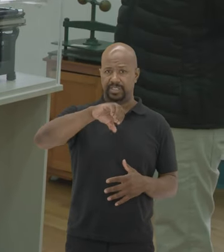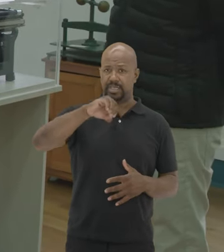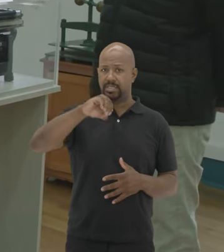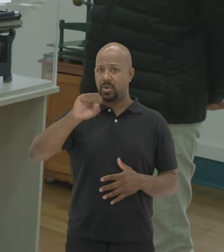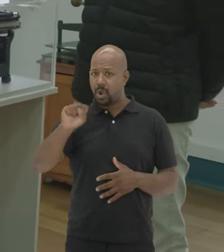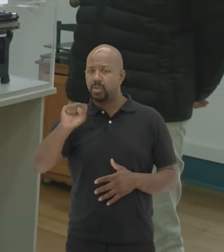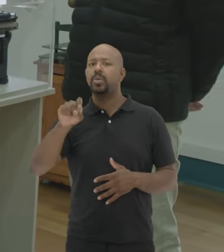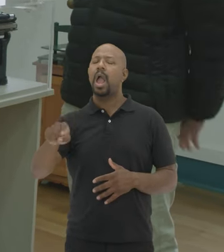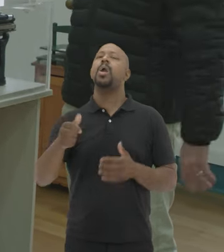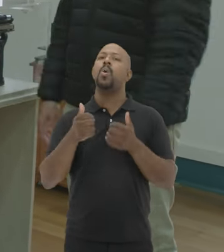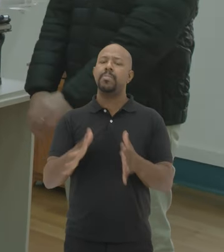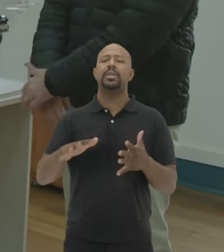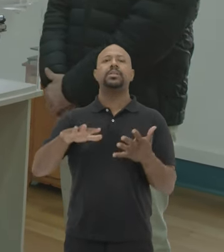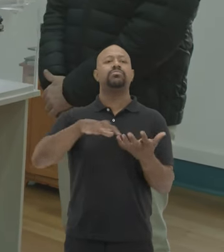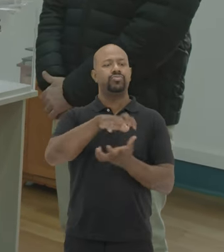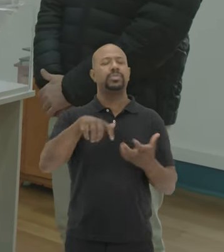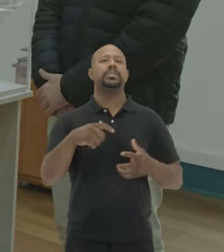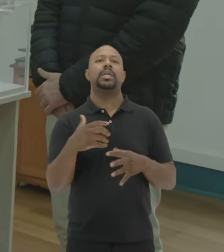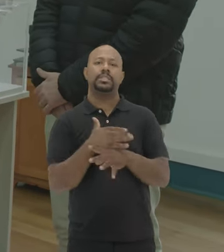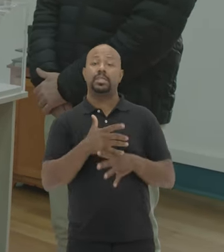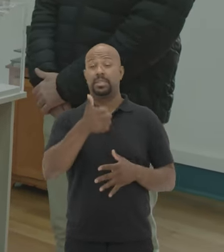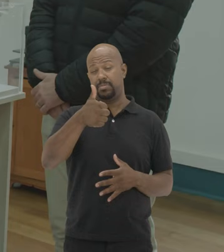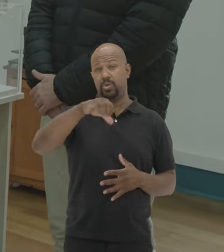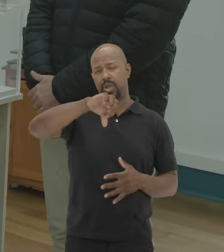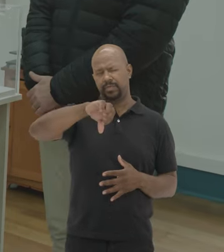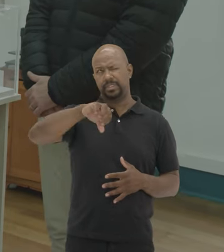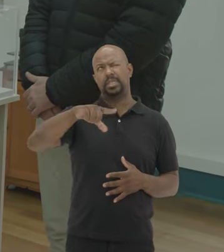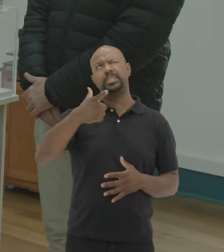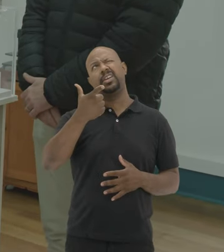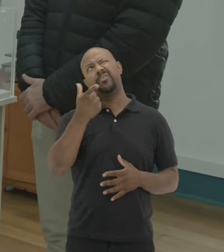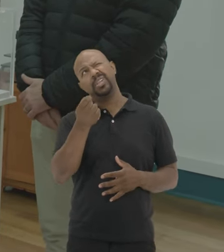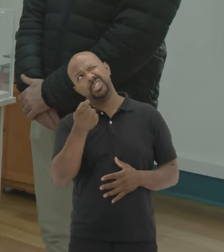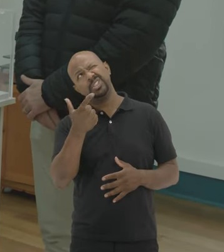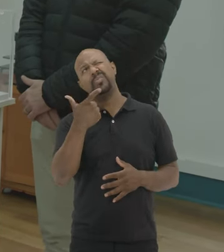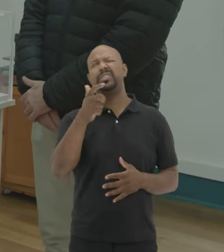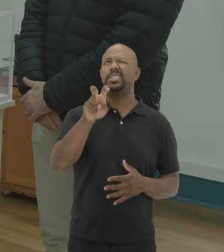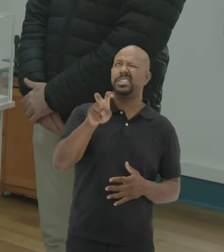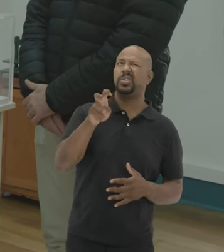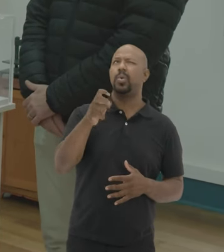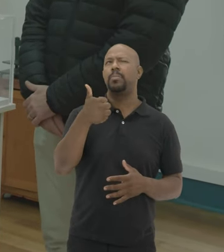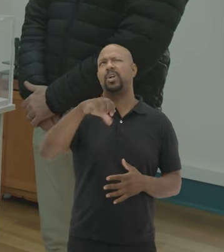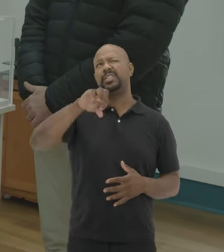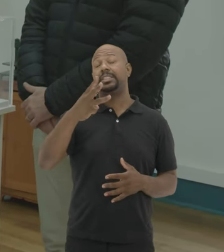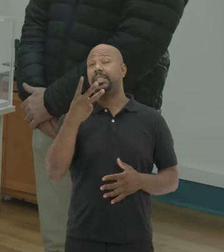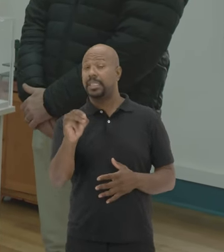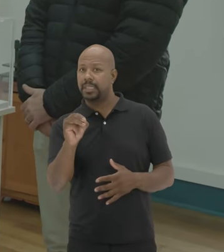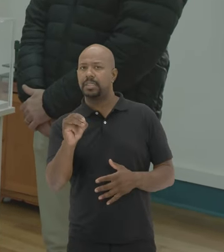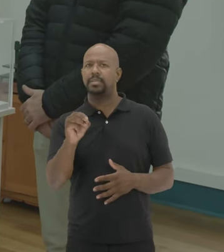dessa cidade acontece. Vocês tiveram em 1920, 25, 30, por